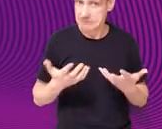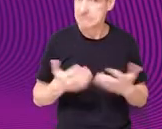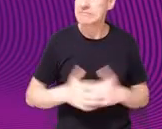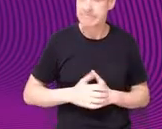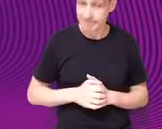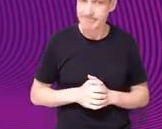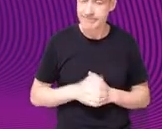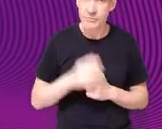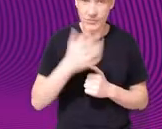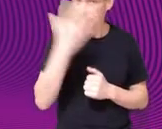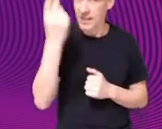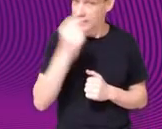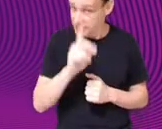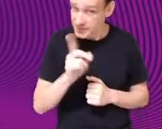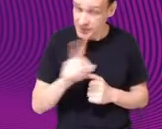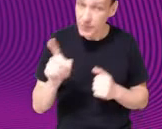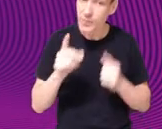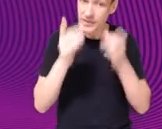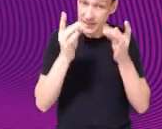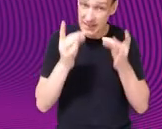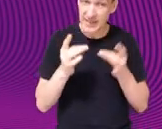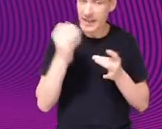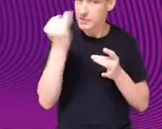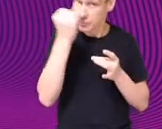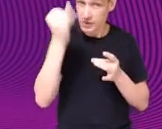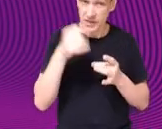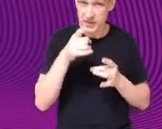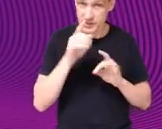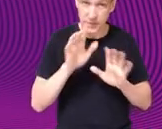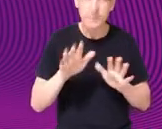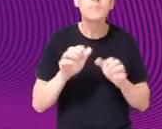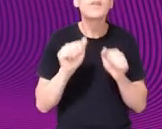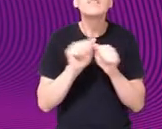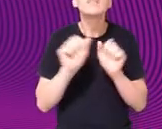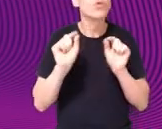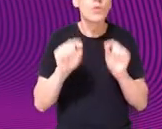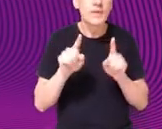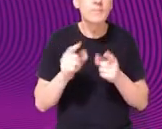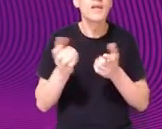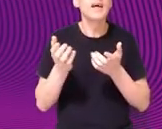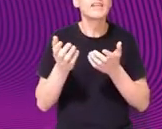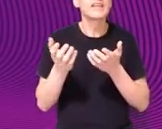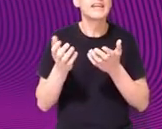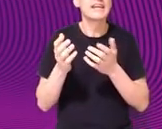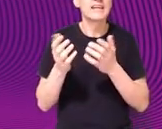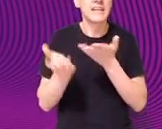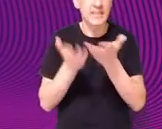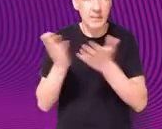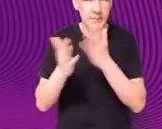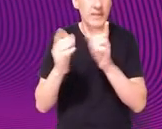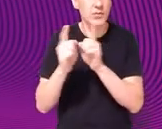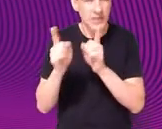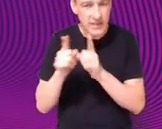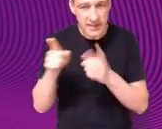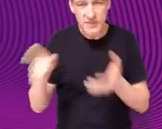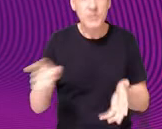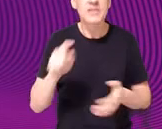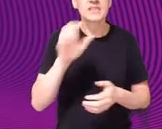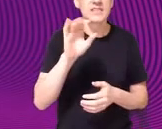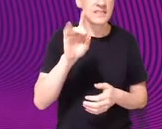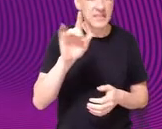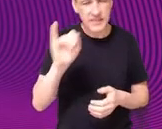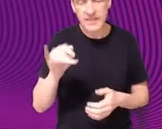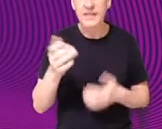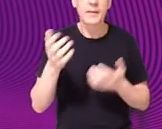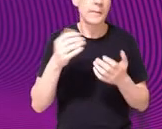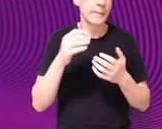para frente. Então, o que fazer? Tratamento clínico CDI, avaliação genética, PET ou biópsia para essa doente. Então, foi